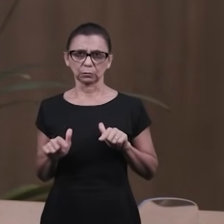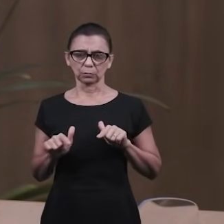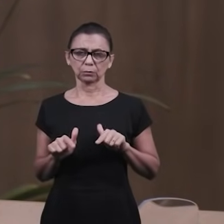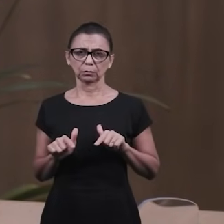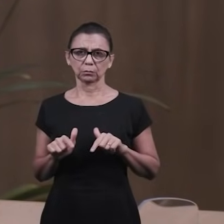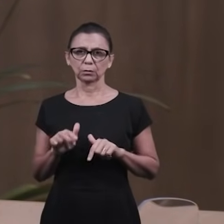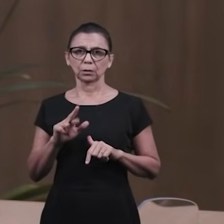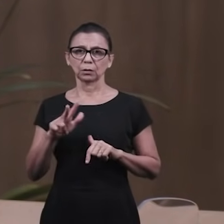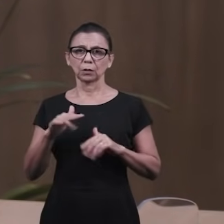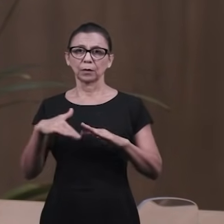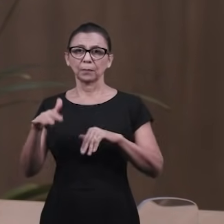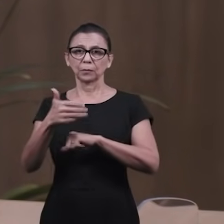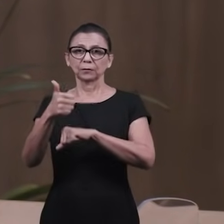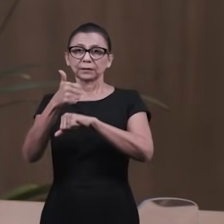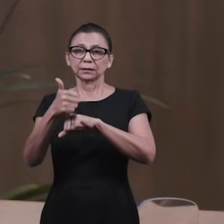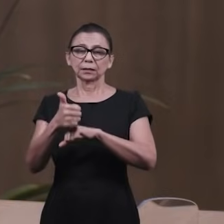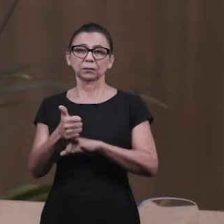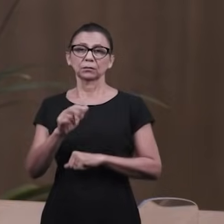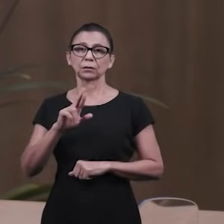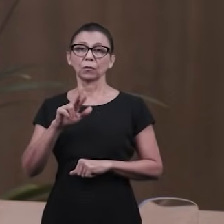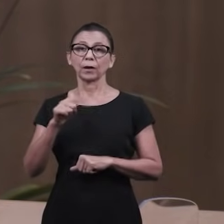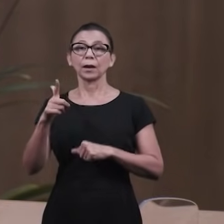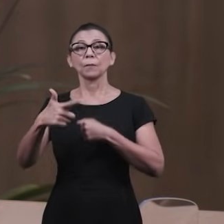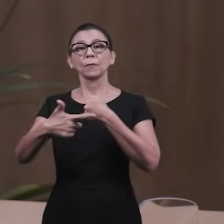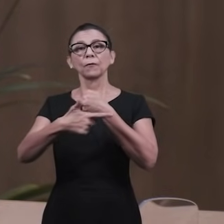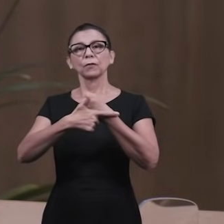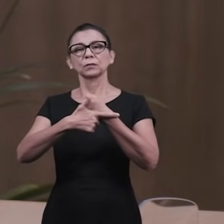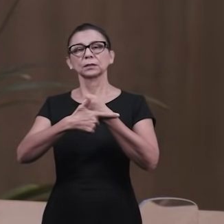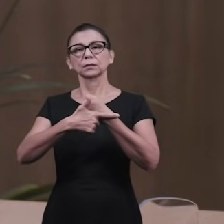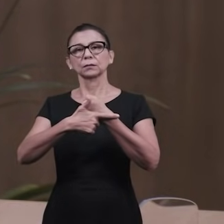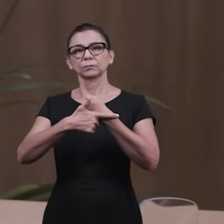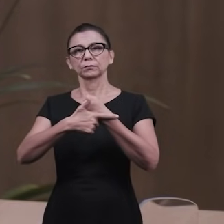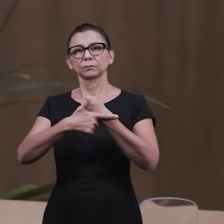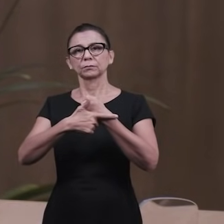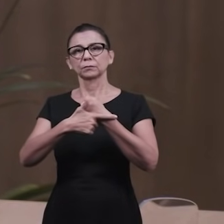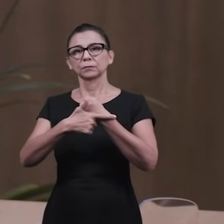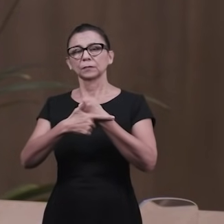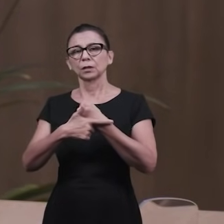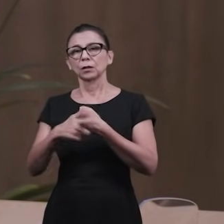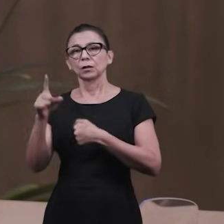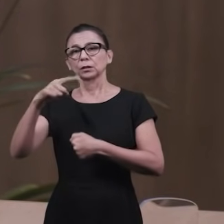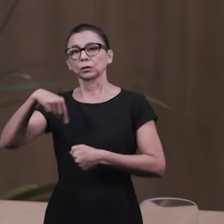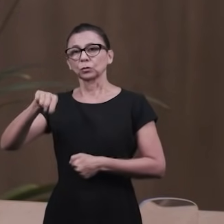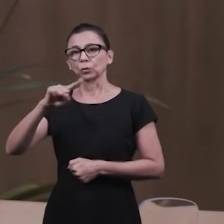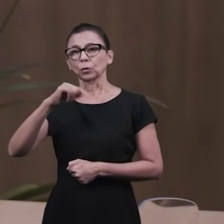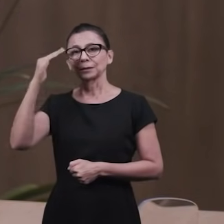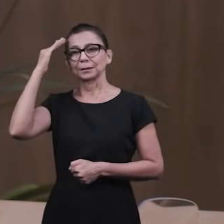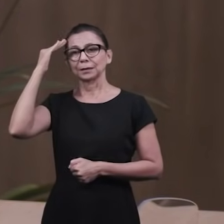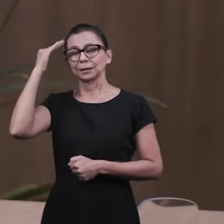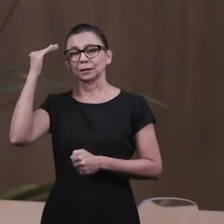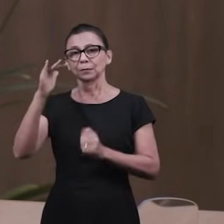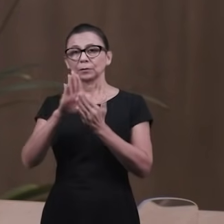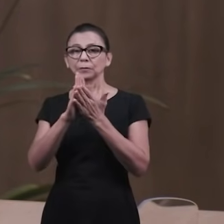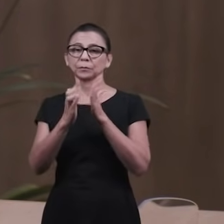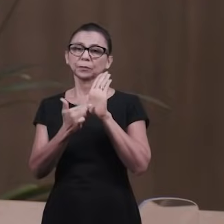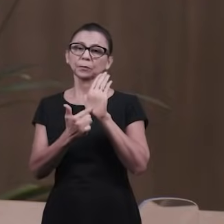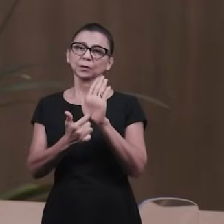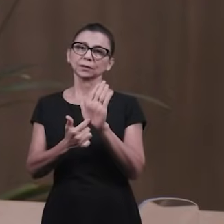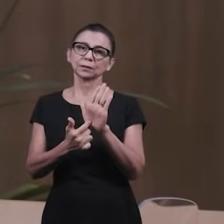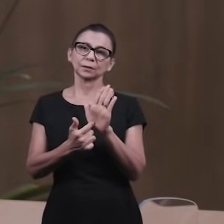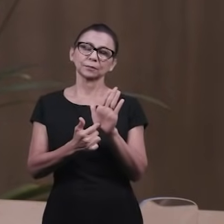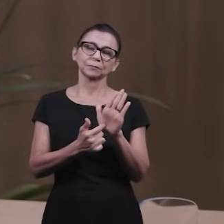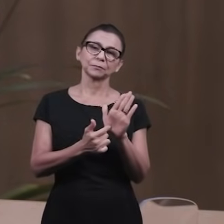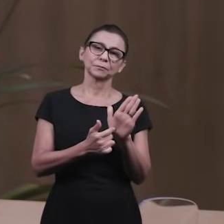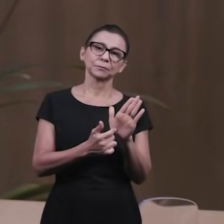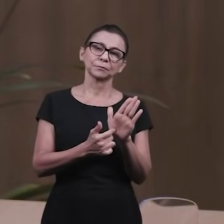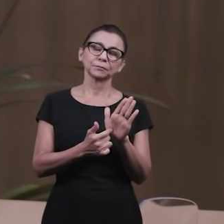função. E é isso que nós entendemos biblicamente. E essa foi a nossa